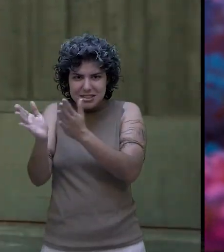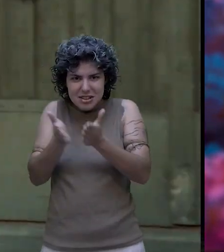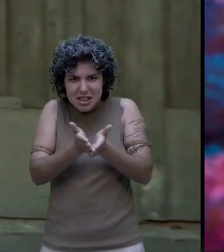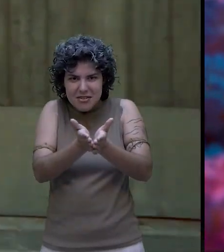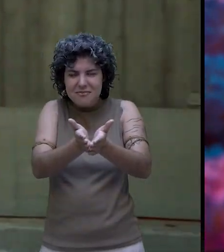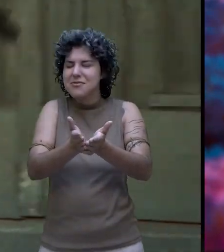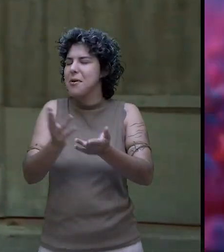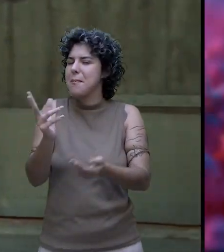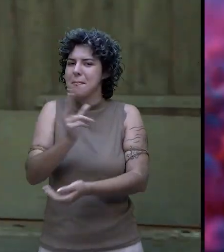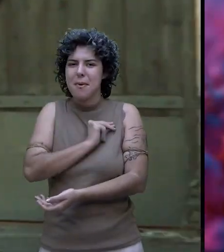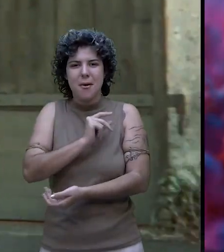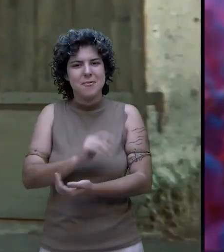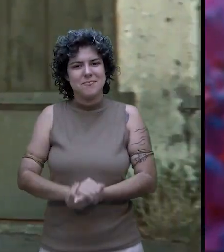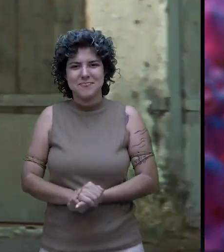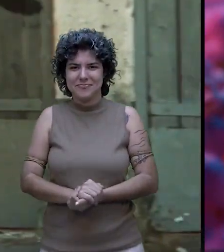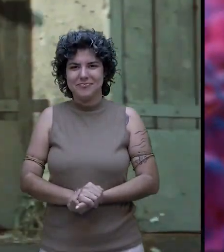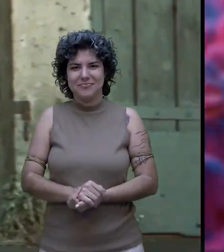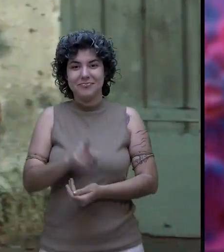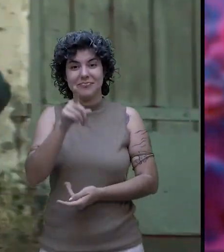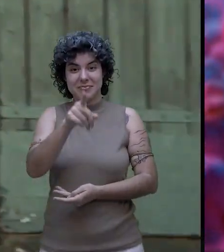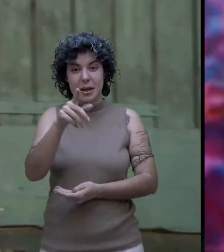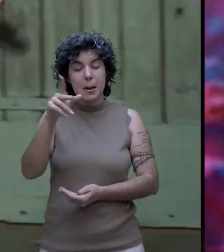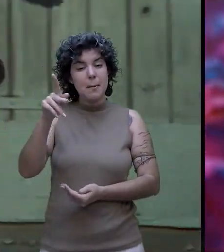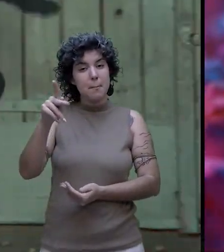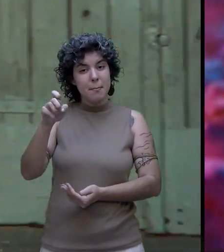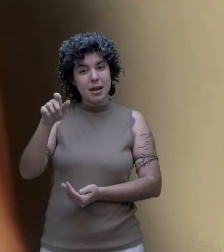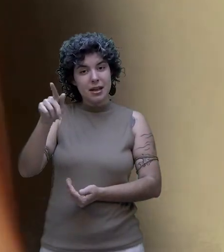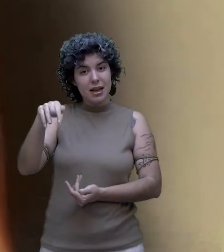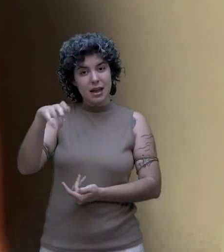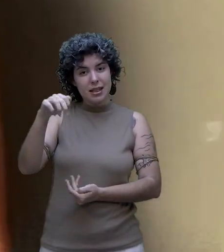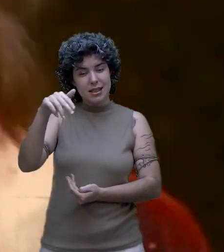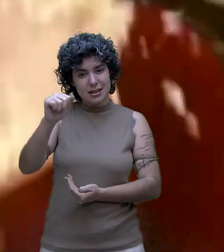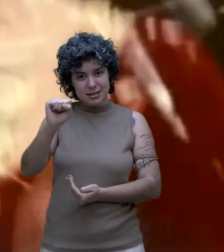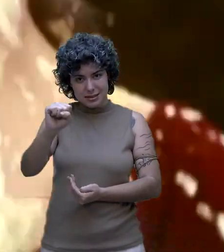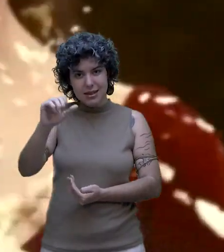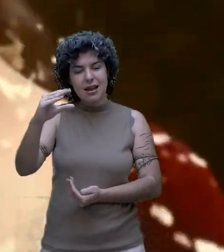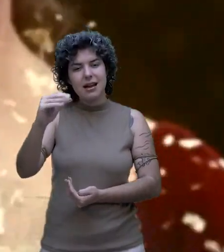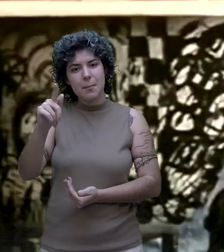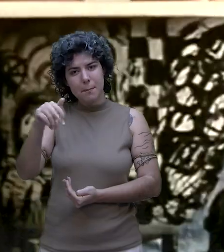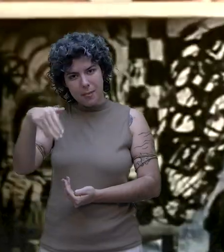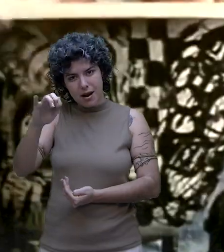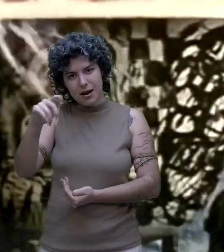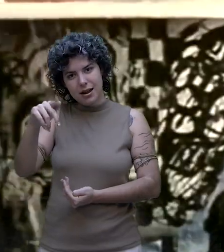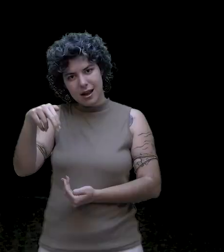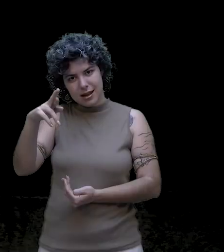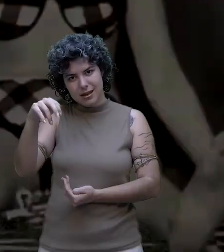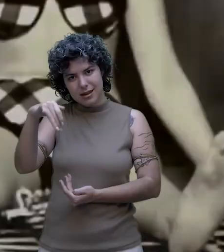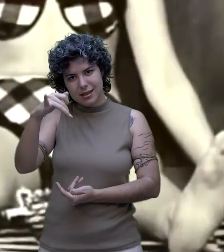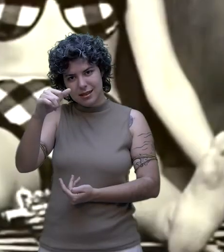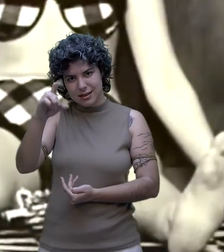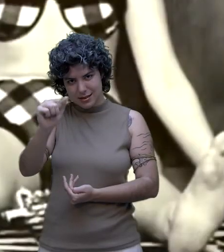Bônus, As Pequenas Margaridas, filme de 1966. Anarquia em preto e branco.